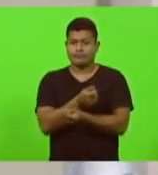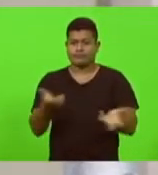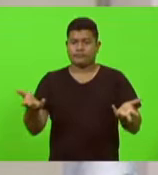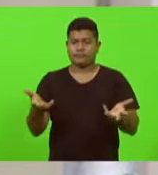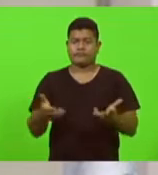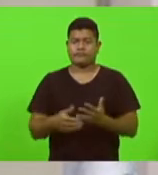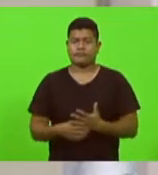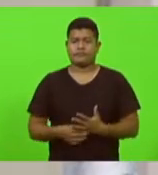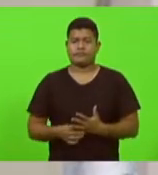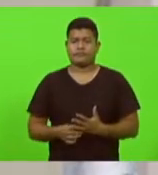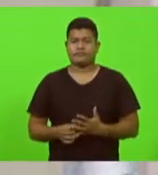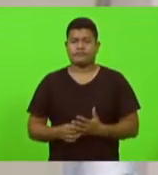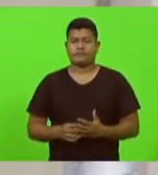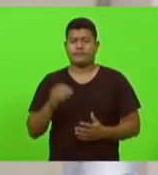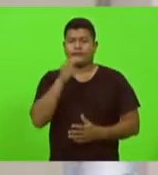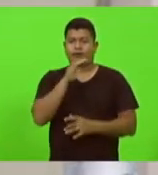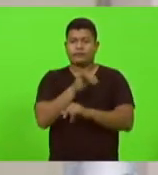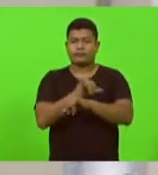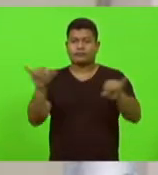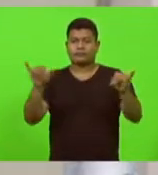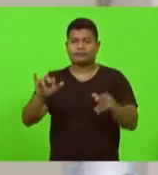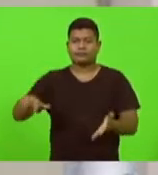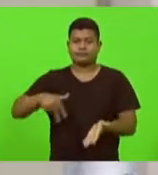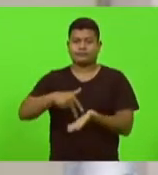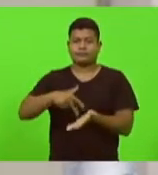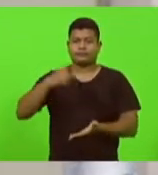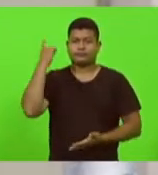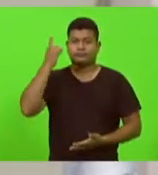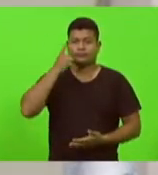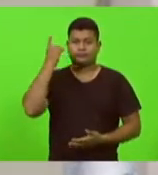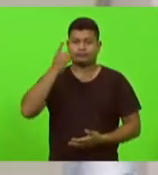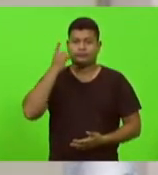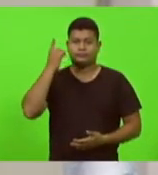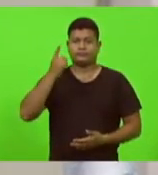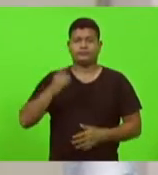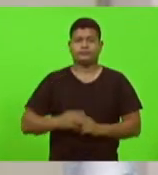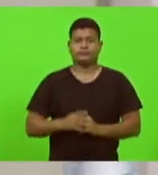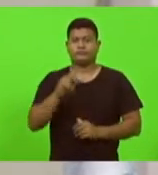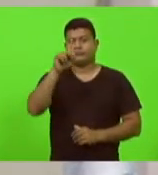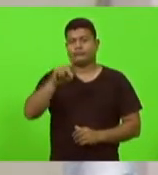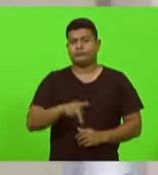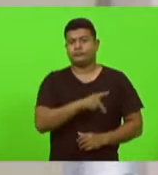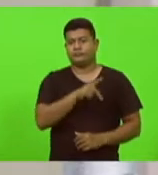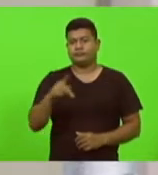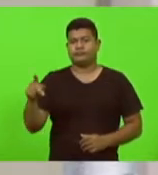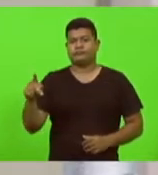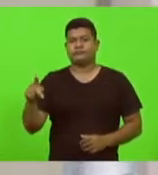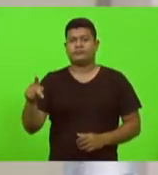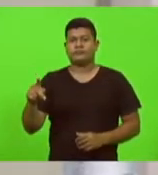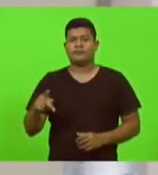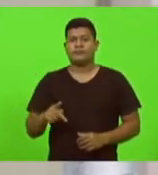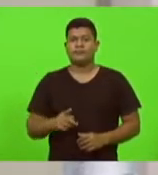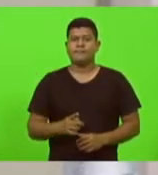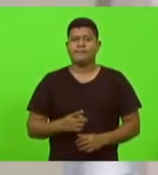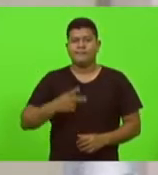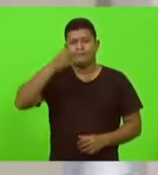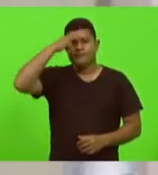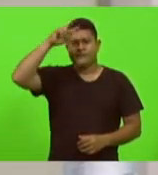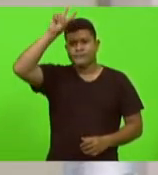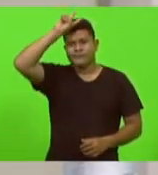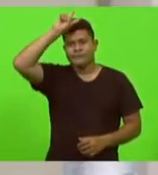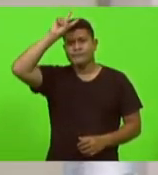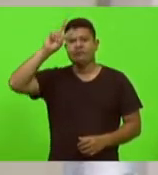distribuição. Breves comunicações fizeram uso da palavra os senhores deputados. Padre Pedro Baldeceira, doutor Vicente Caropreso